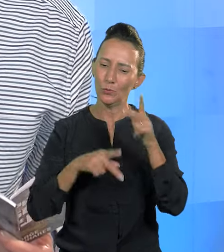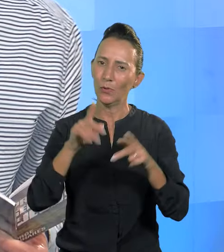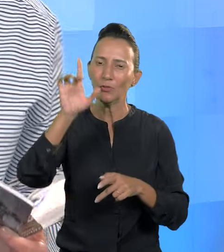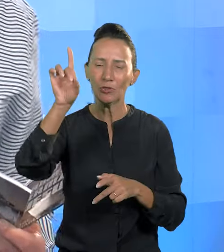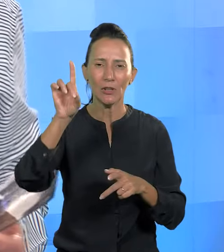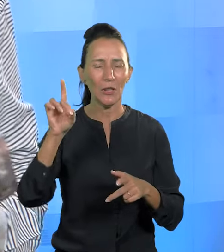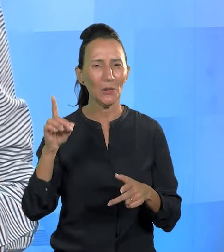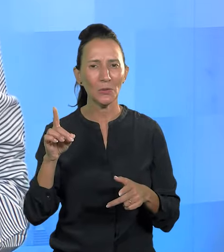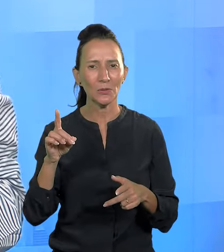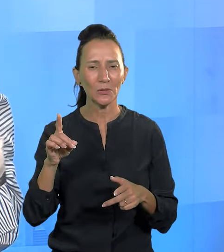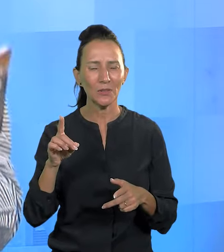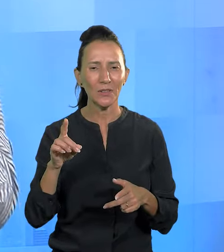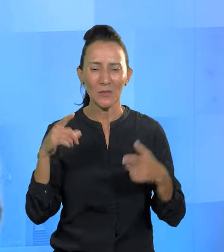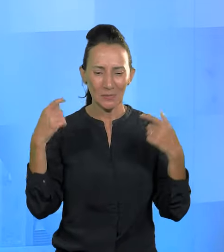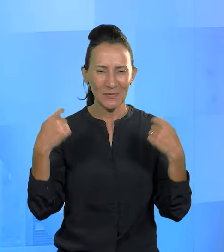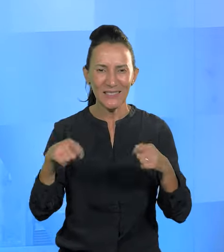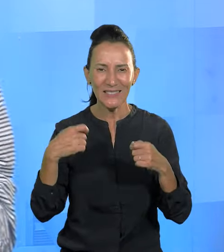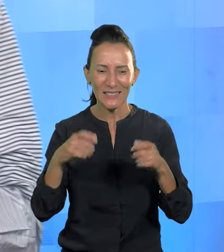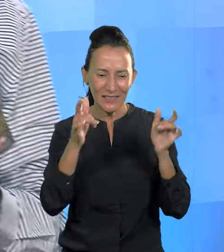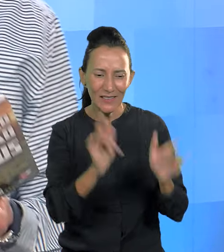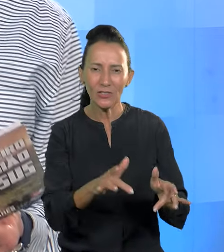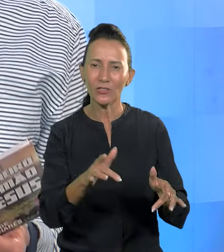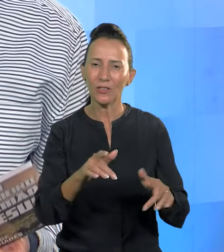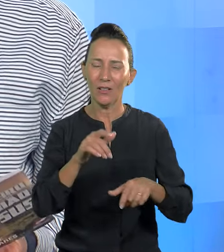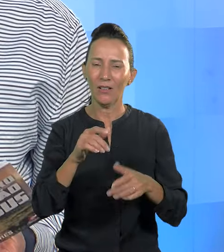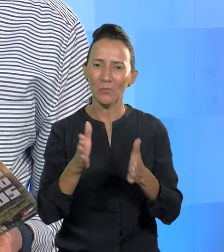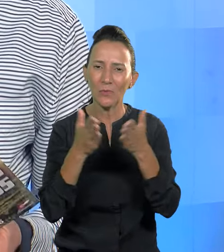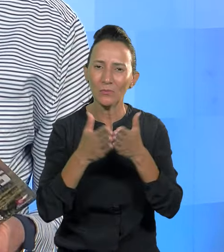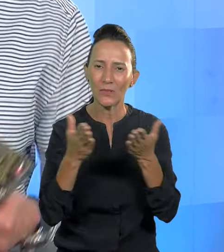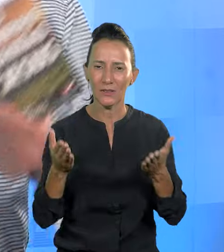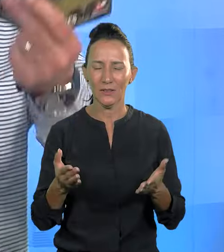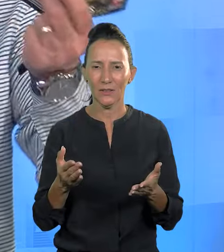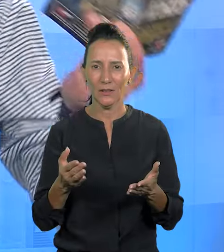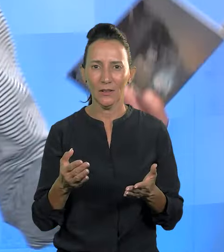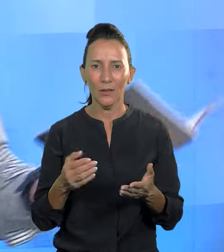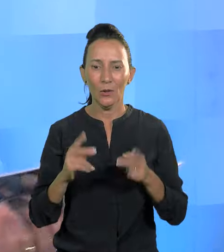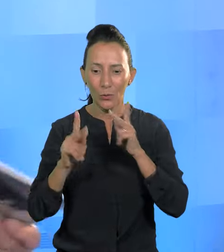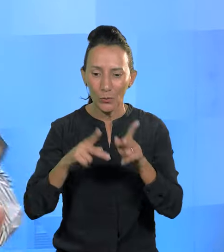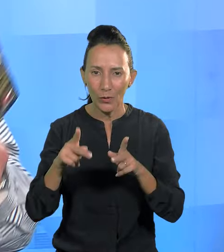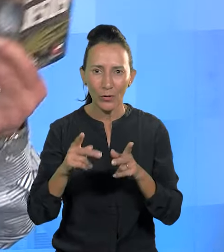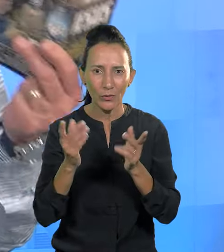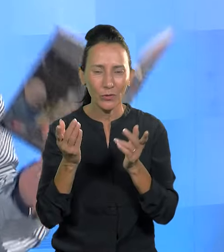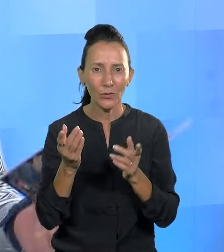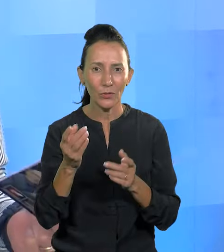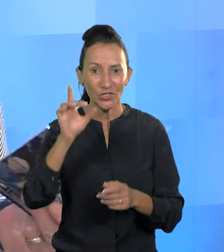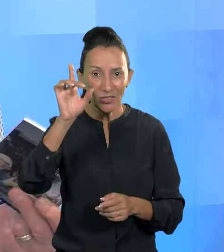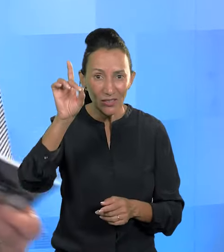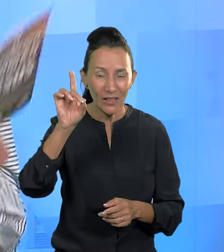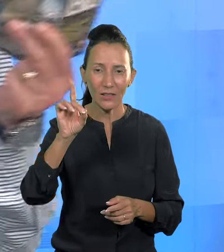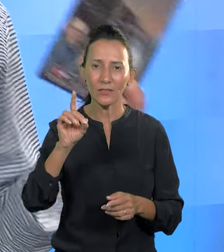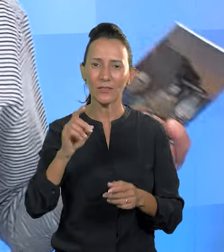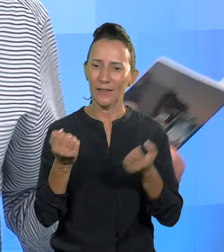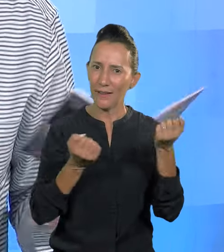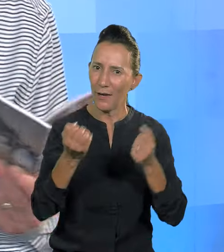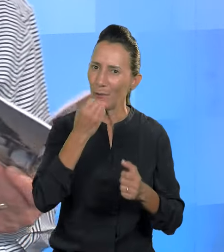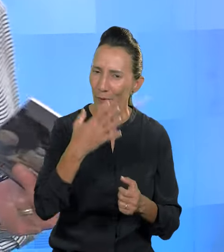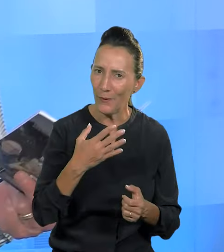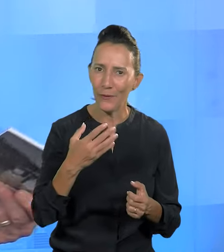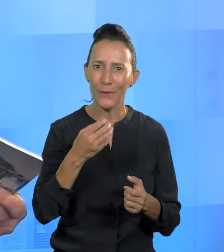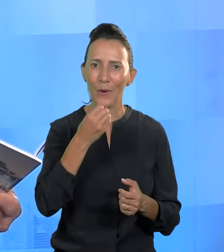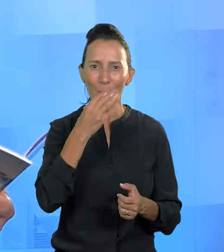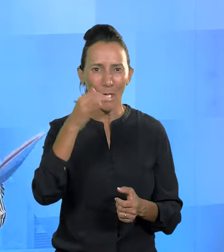sair da miséria. Não é vergonha o povo de Deus ter um bom carro, uma boa casa, um bom sítio,